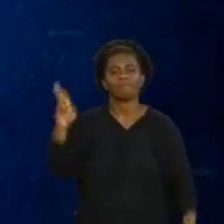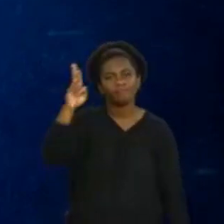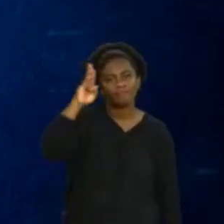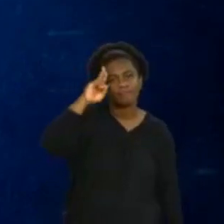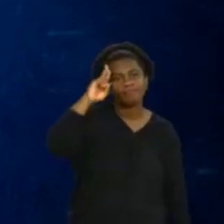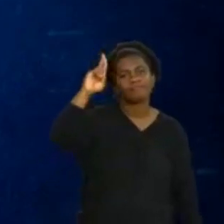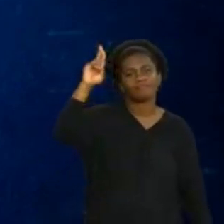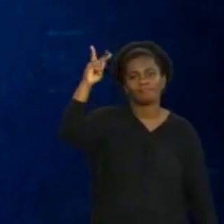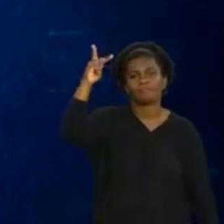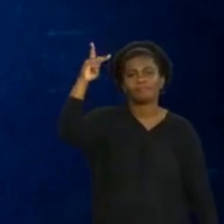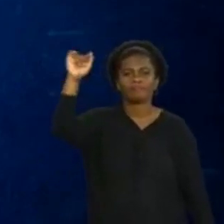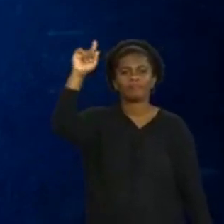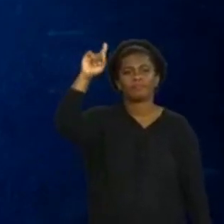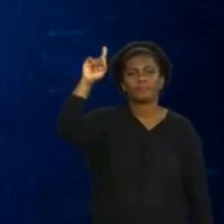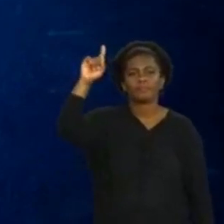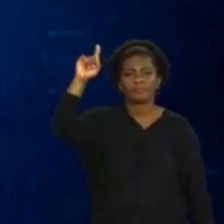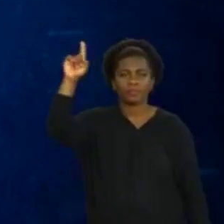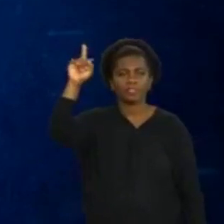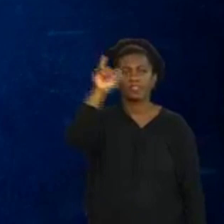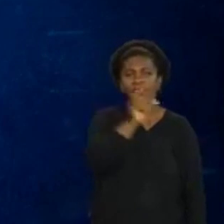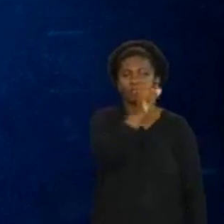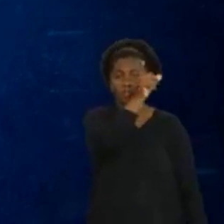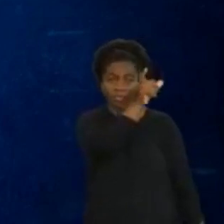diferença, meu Pai,